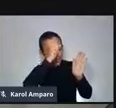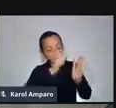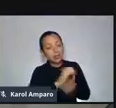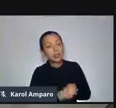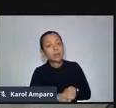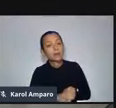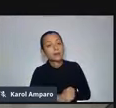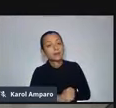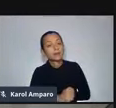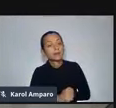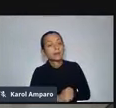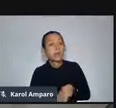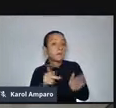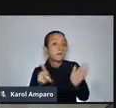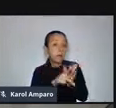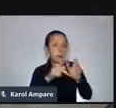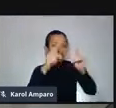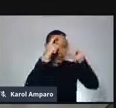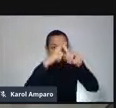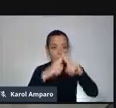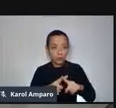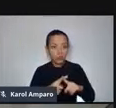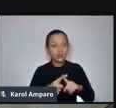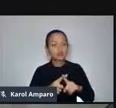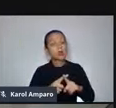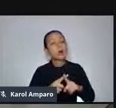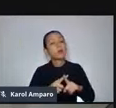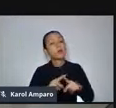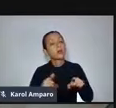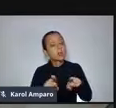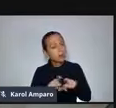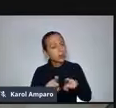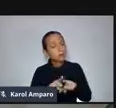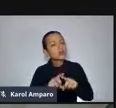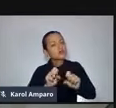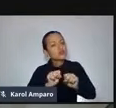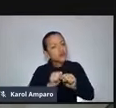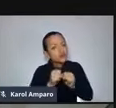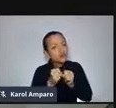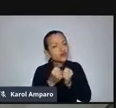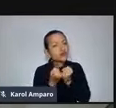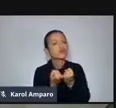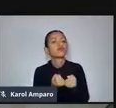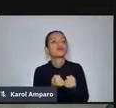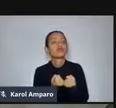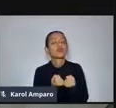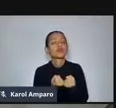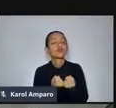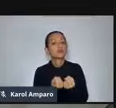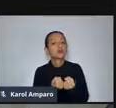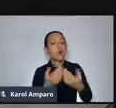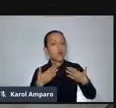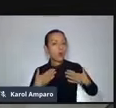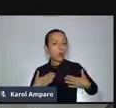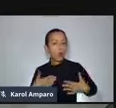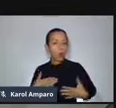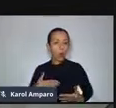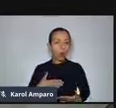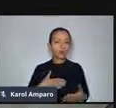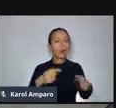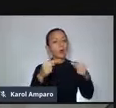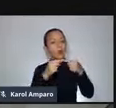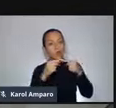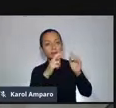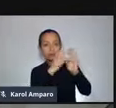pedidas dentro de uma competição, né, e vamos fortalecer toda essa sua possibilidade corporal em função das